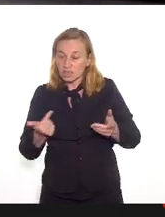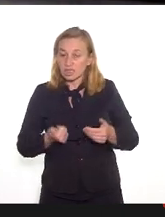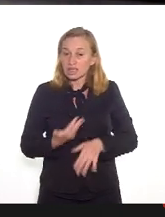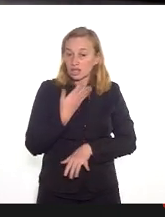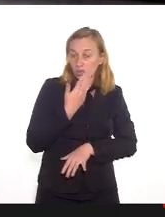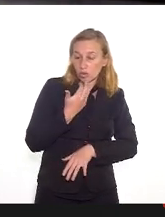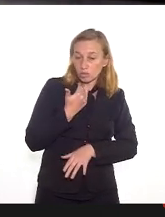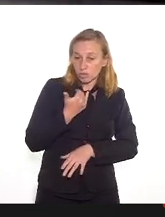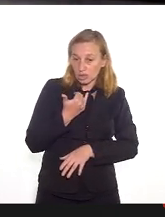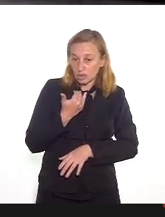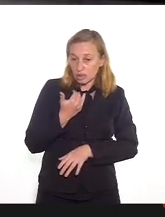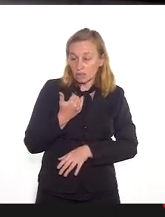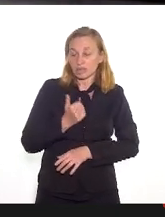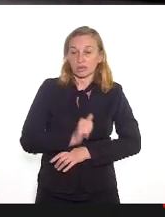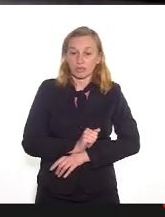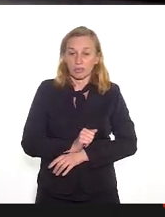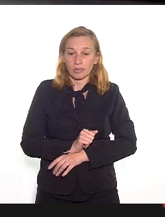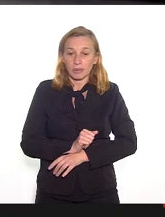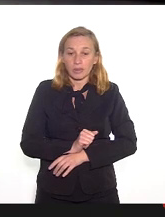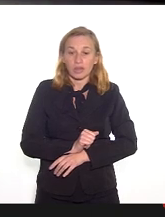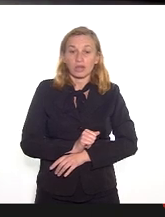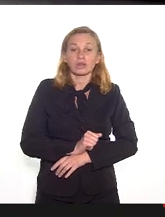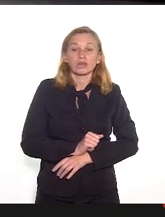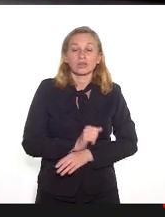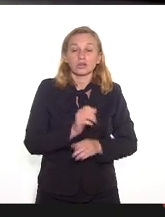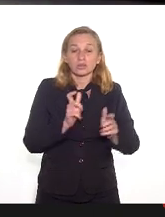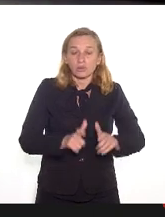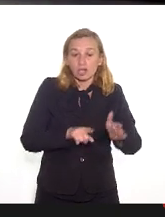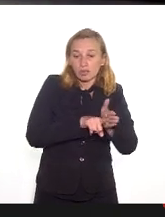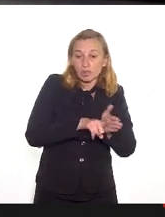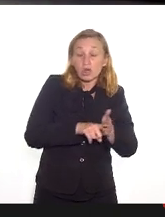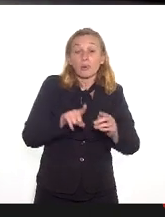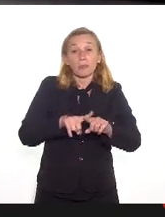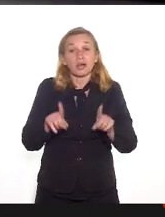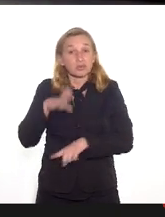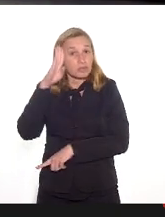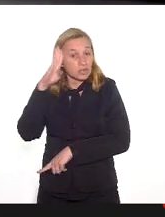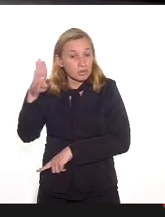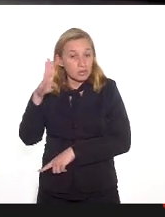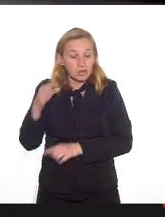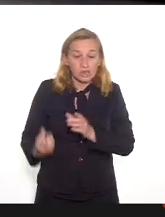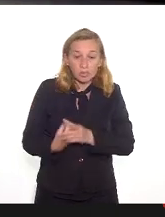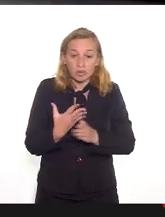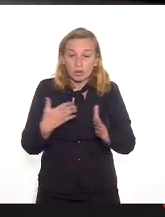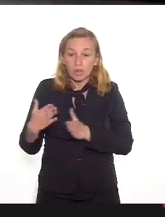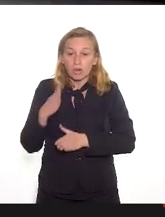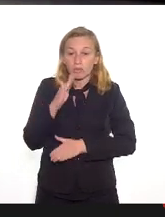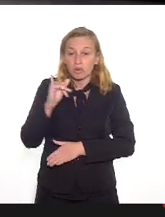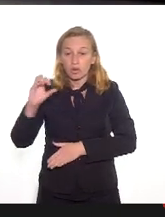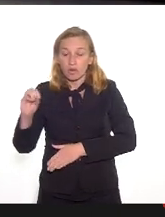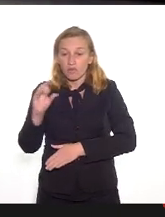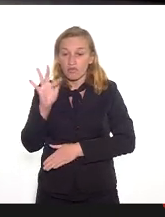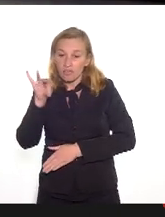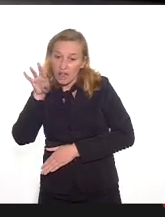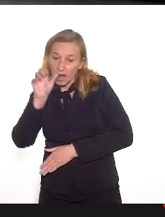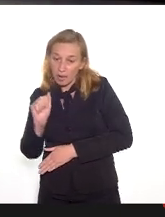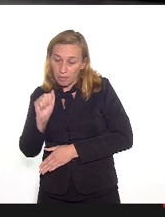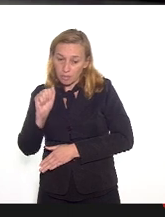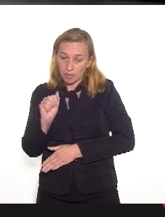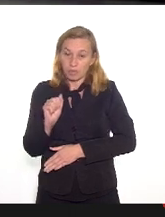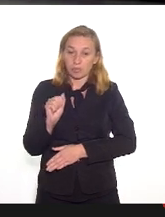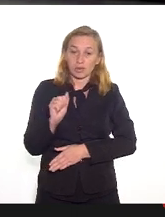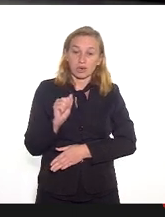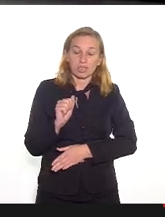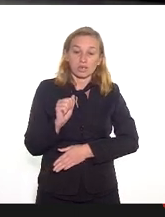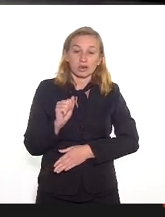principalmente em função da depleção dos estoques pesqueiros, mas principalmente para a produção de biofármacos. O projeto nosso ele é